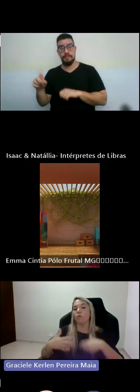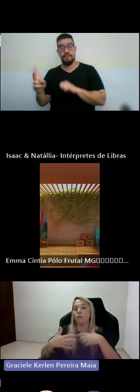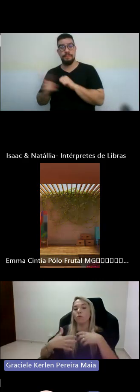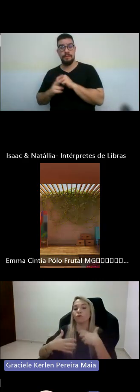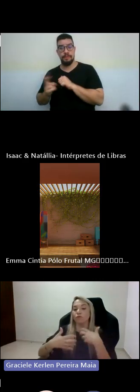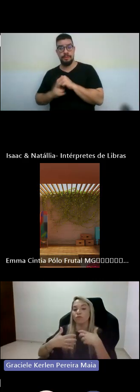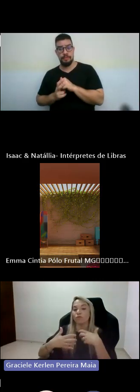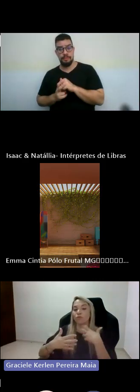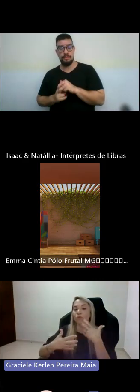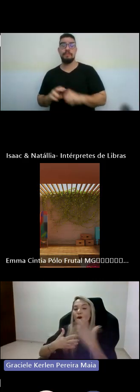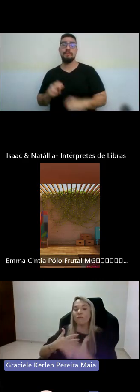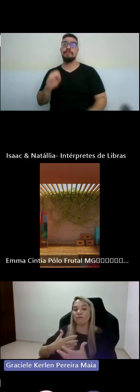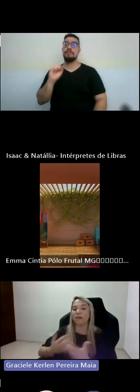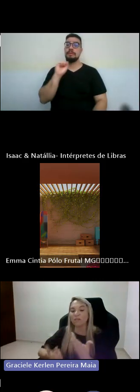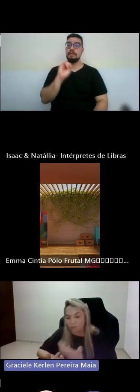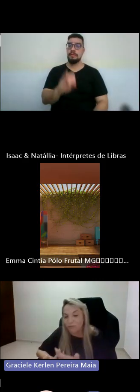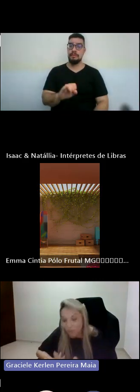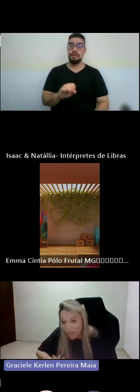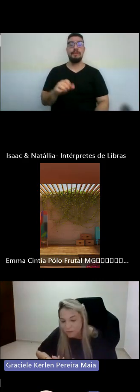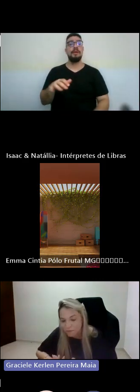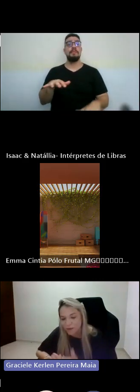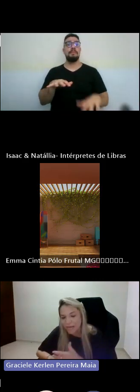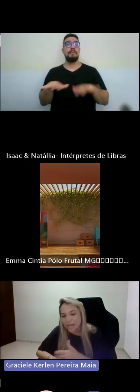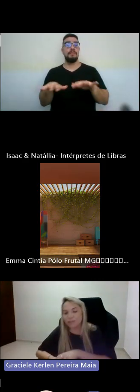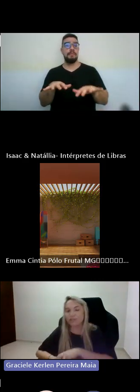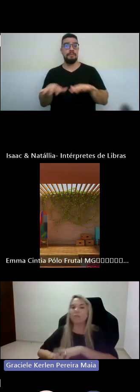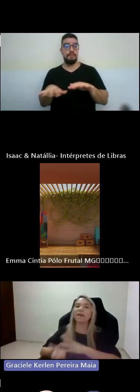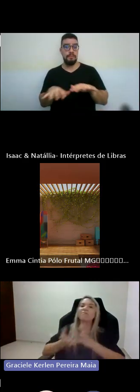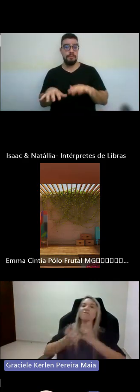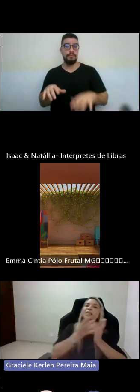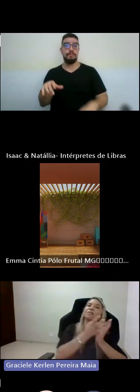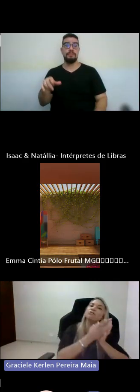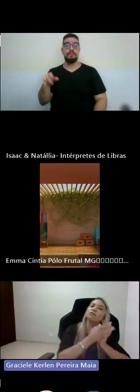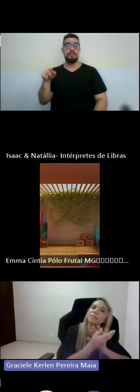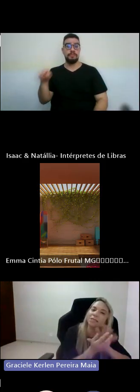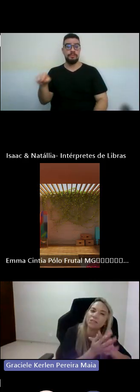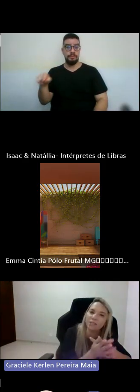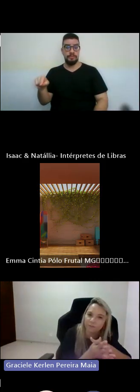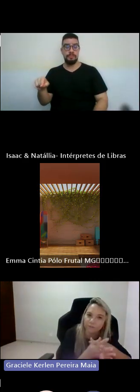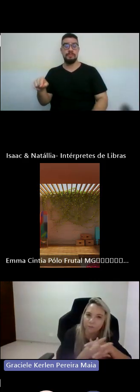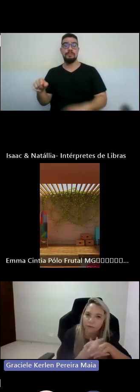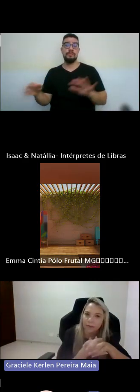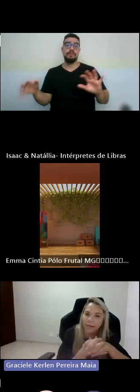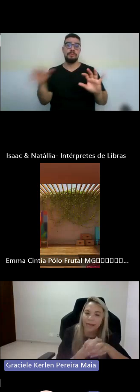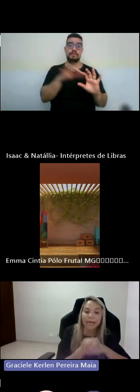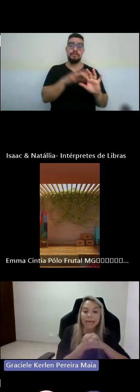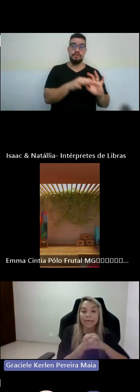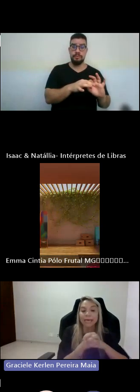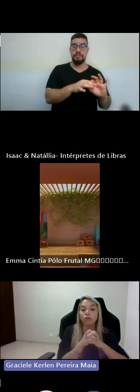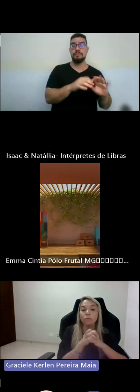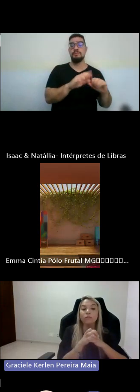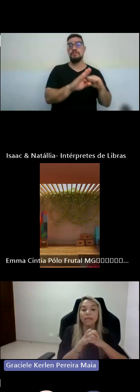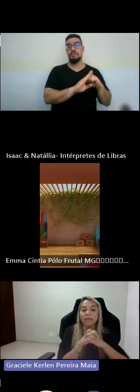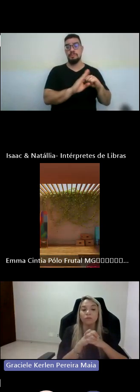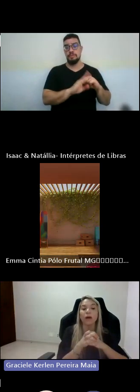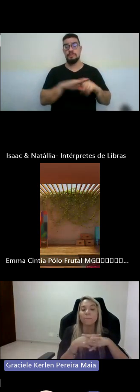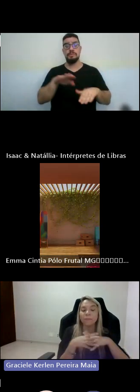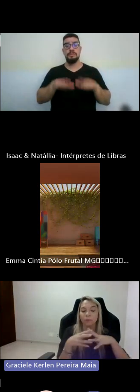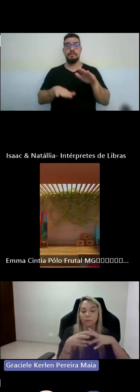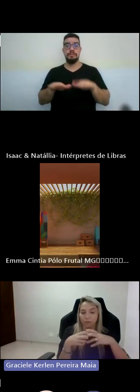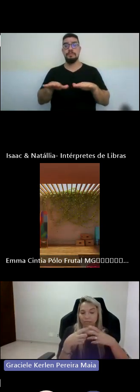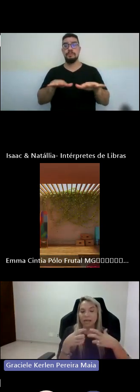Quando eu mudo o movimento do verbo, eu estou me referindo ao substantivo. E aí eu estou